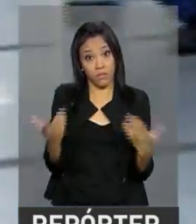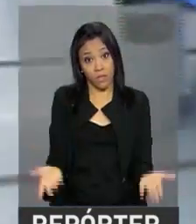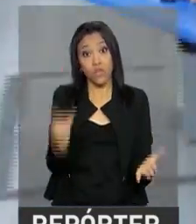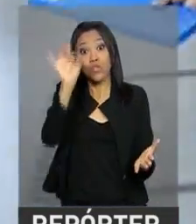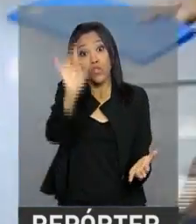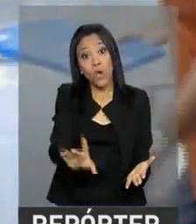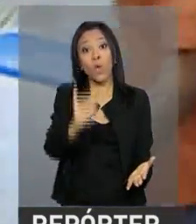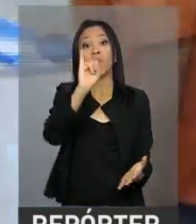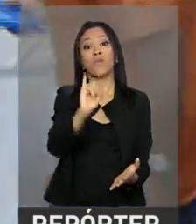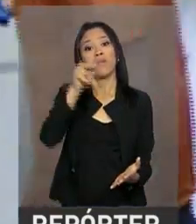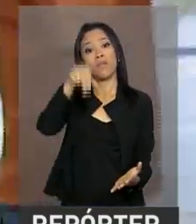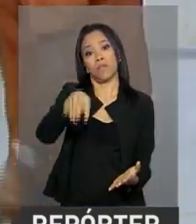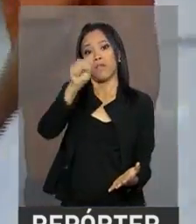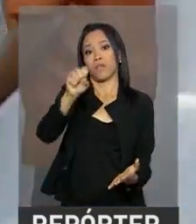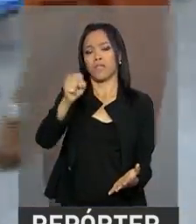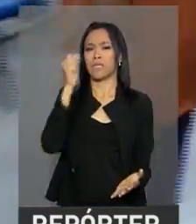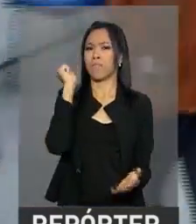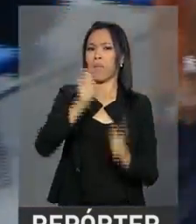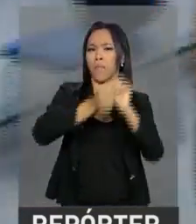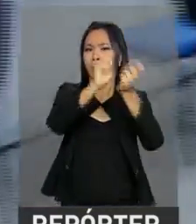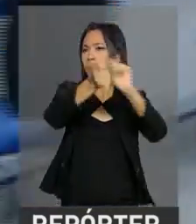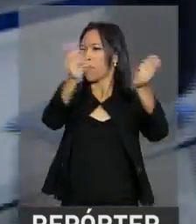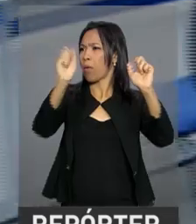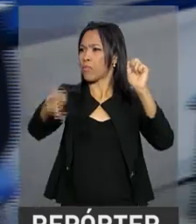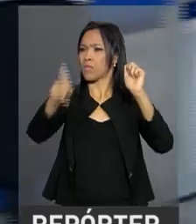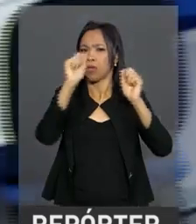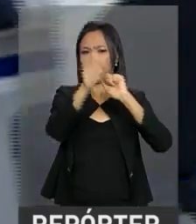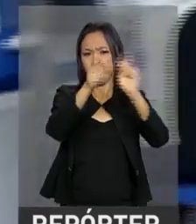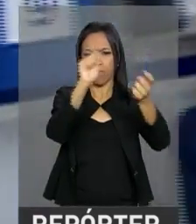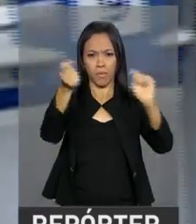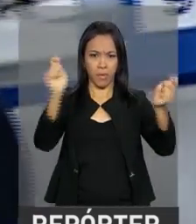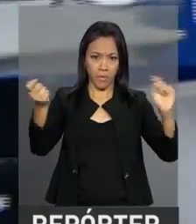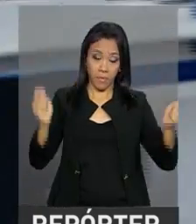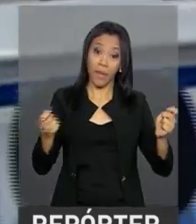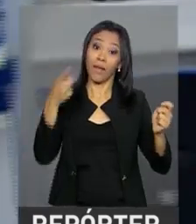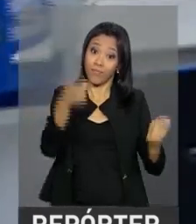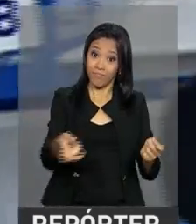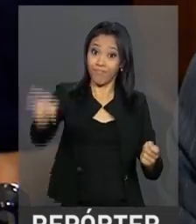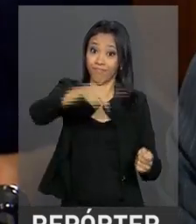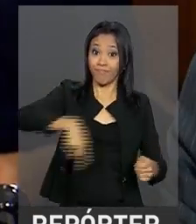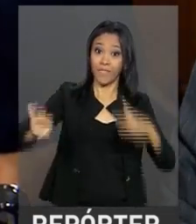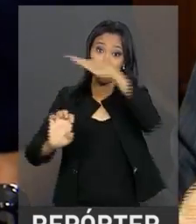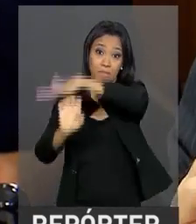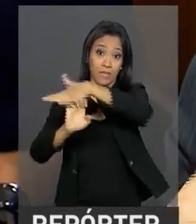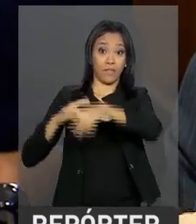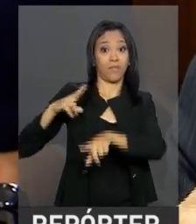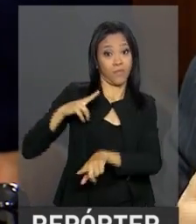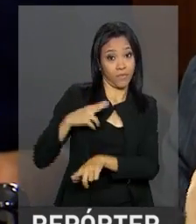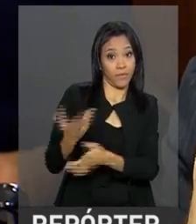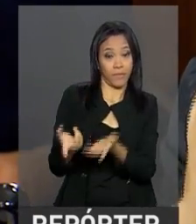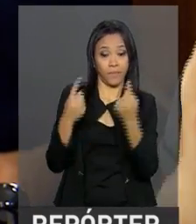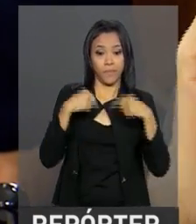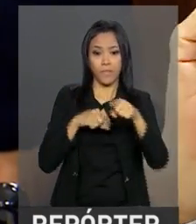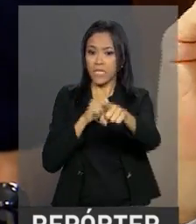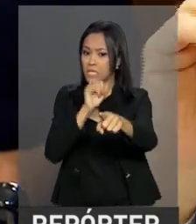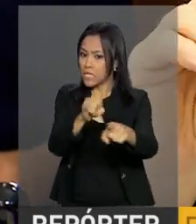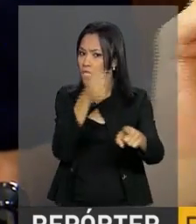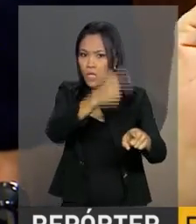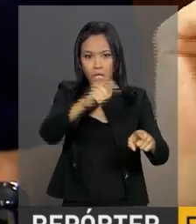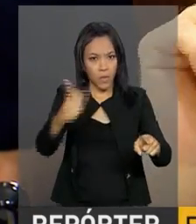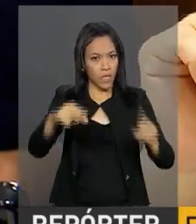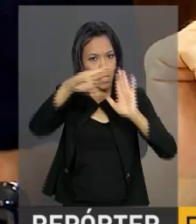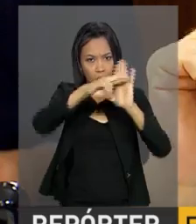só o INSS que paga os benefícios dos trabalhadores da iniciativa privada sem nenhuma Reforma